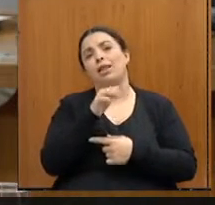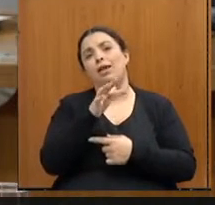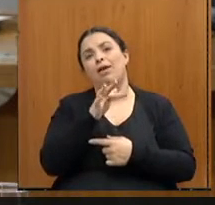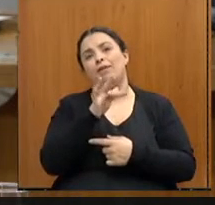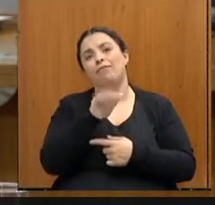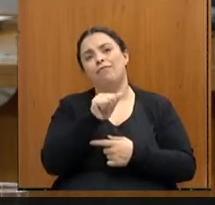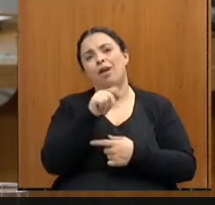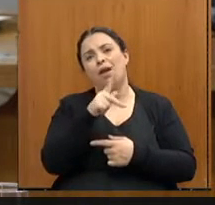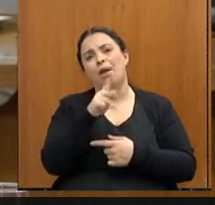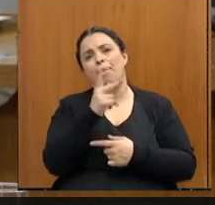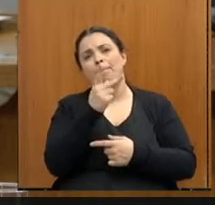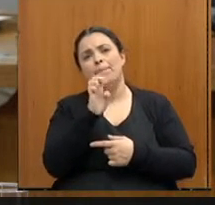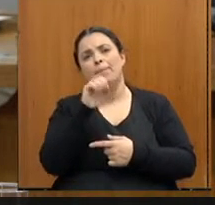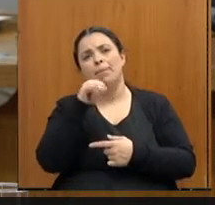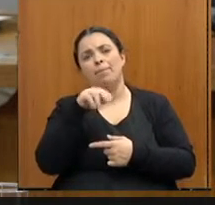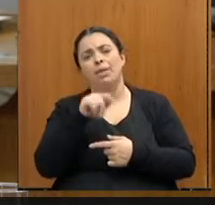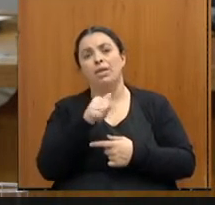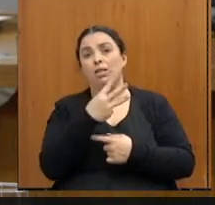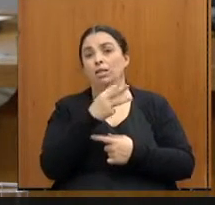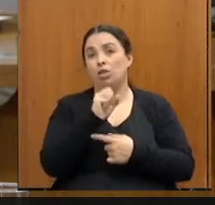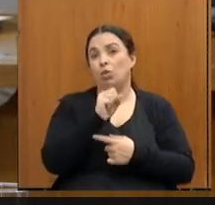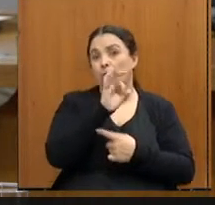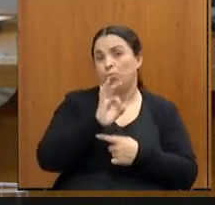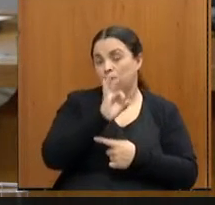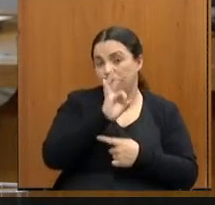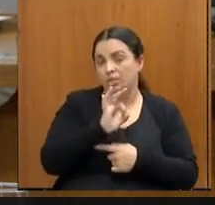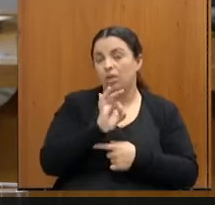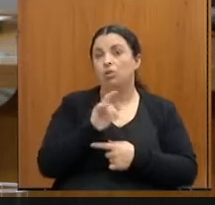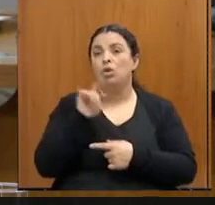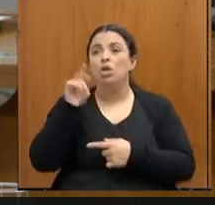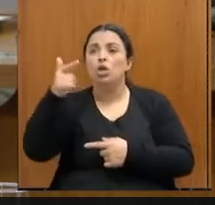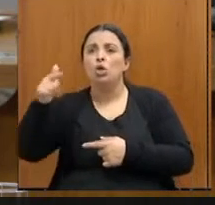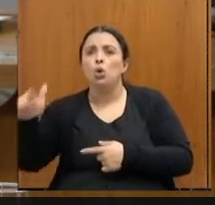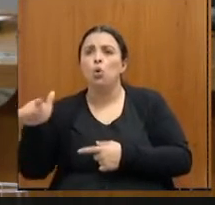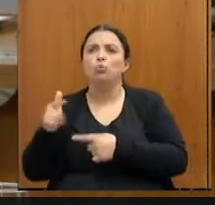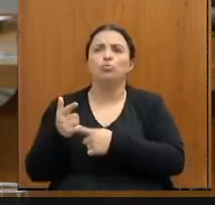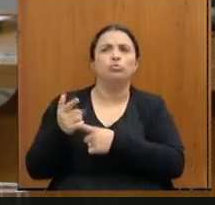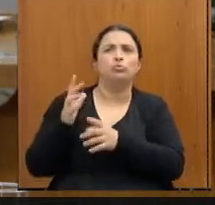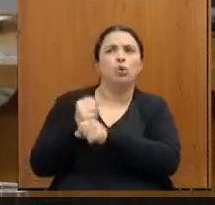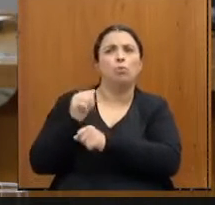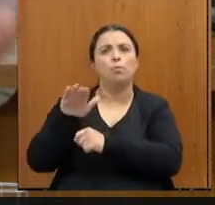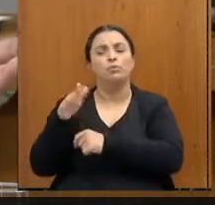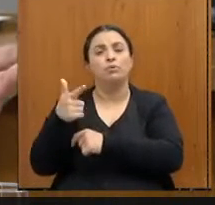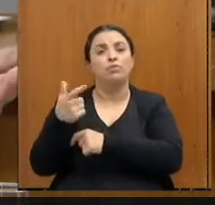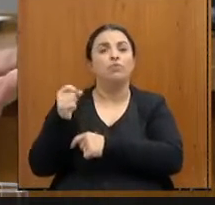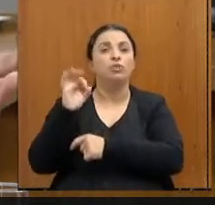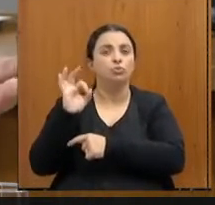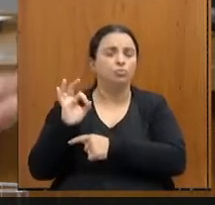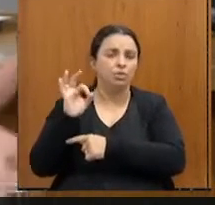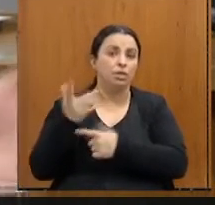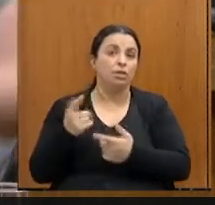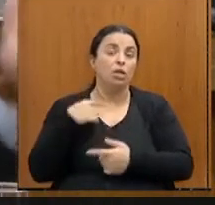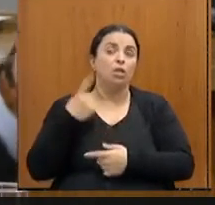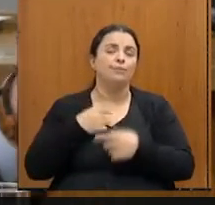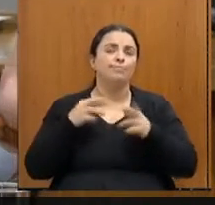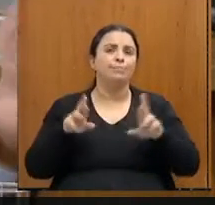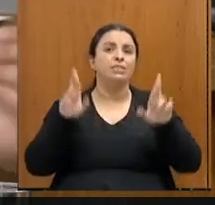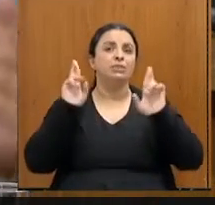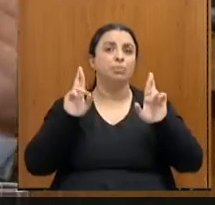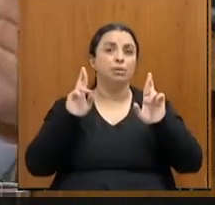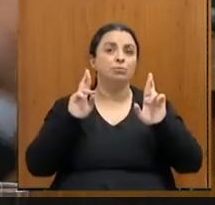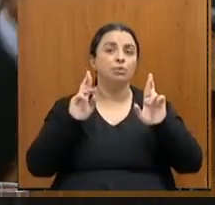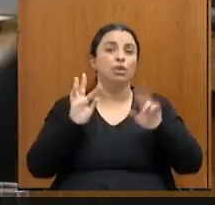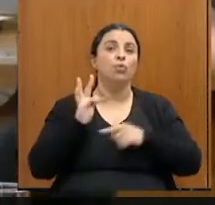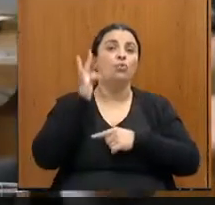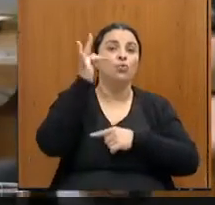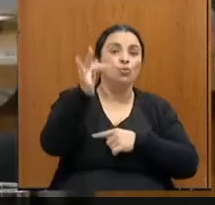é pegando a média e chega 20 então esperamos Beatriz que no próximo Assembleia fiscaliza a gente possa te